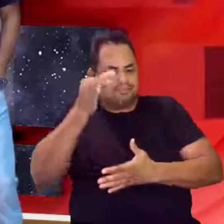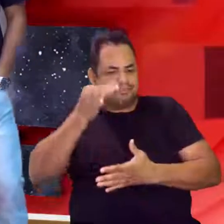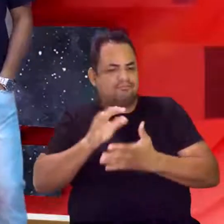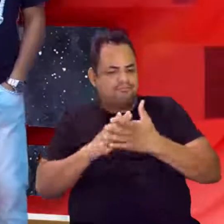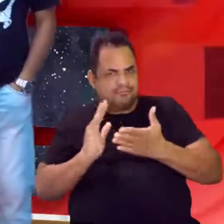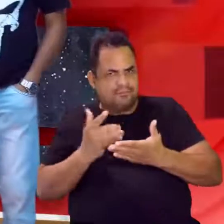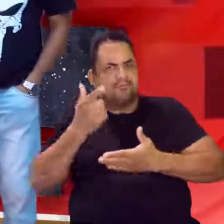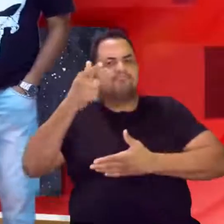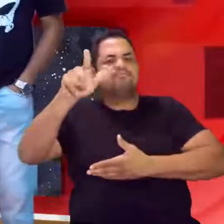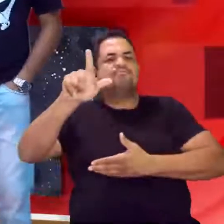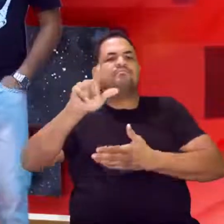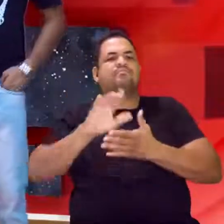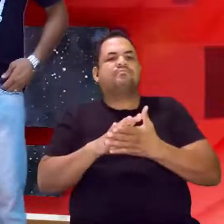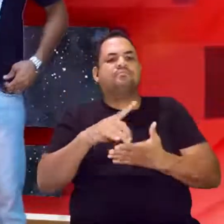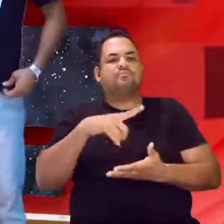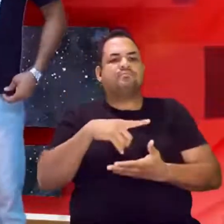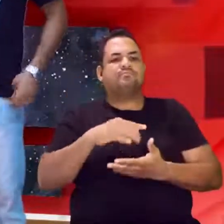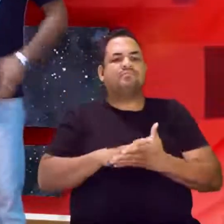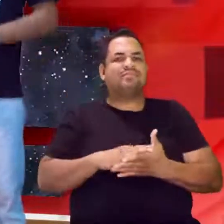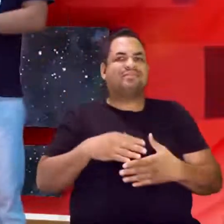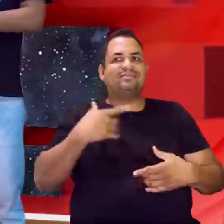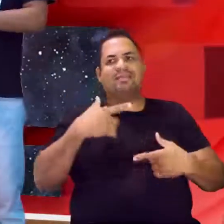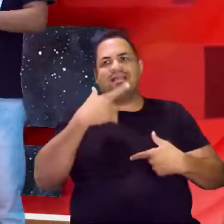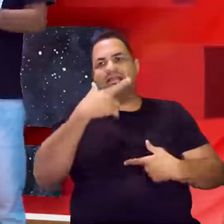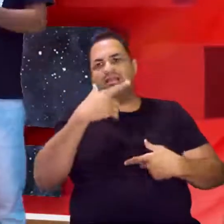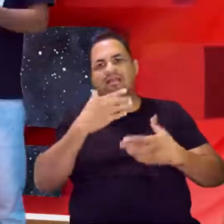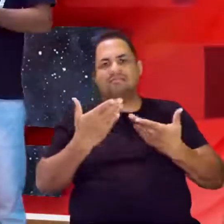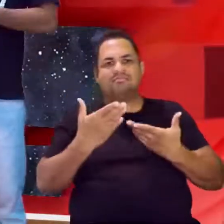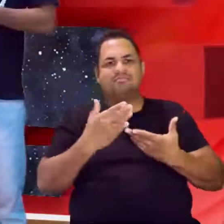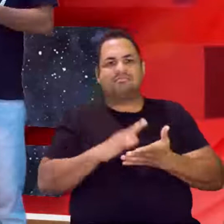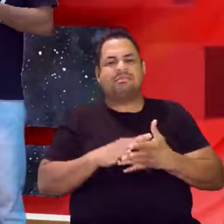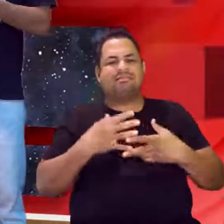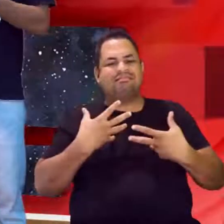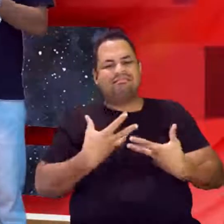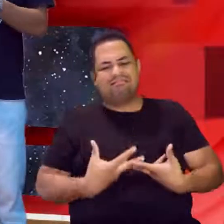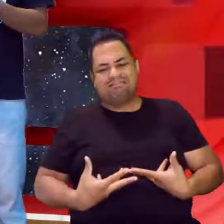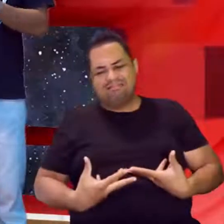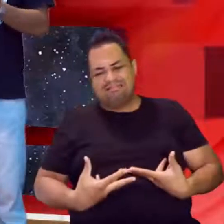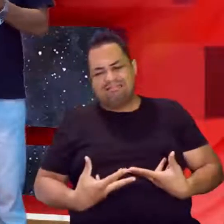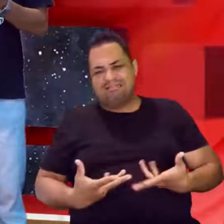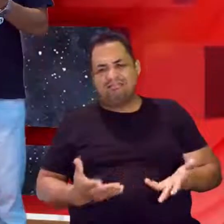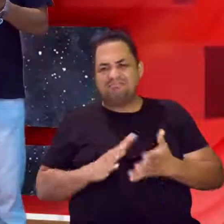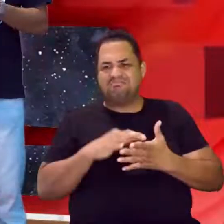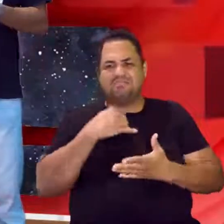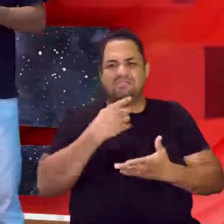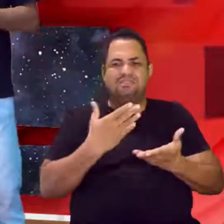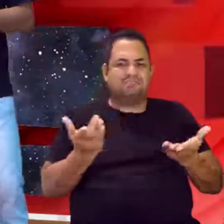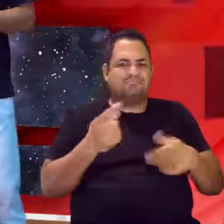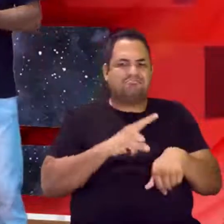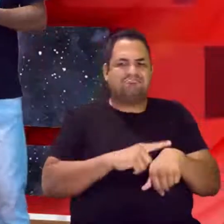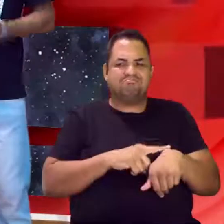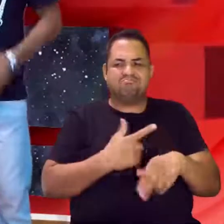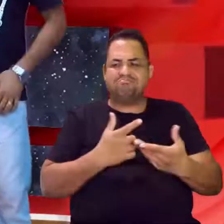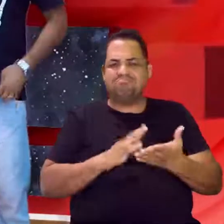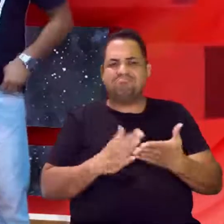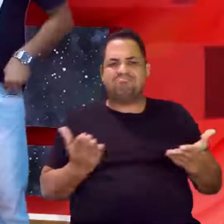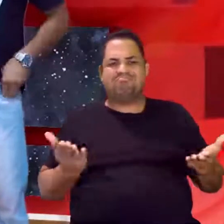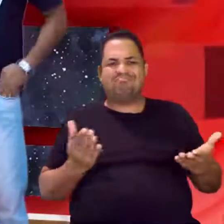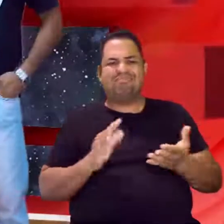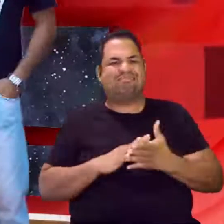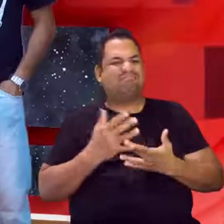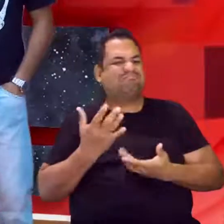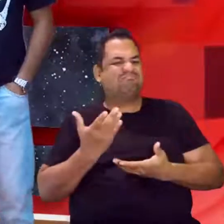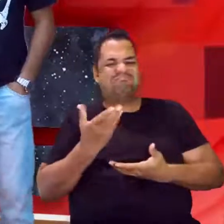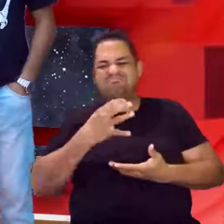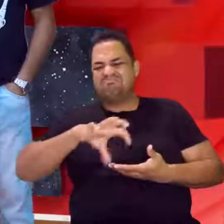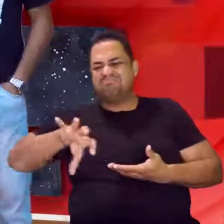que você vai conseguir, e aí esse humor às vezes oscila. Ora você tá desmotivado, fala assim, acho que não vai dar, acho que eu nem vou fazer. Não vou nem tentar.